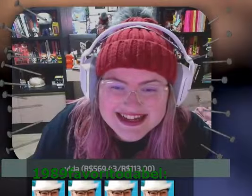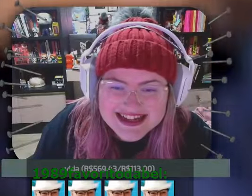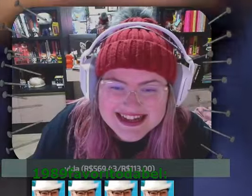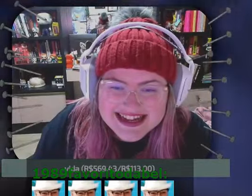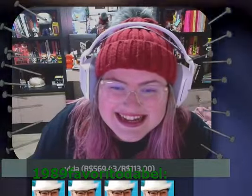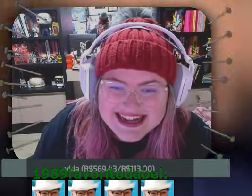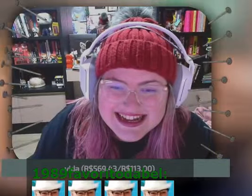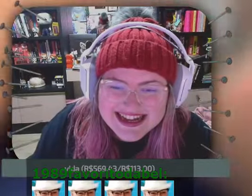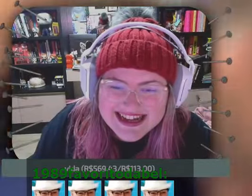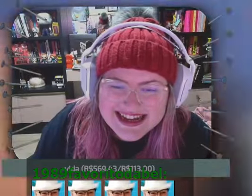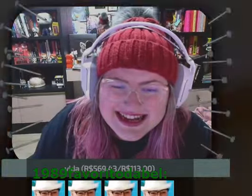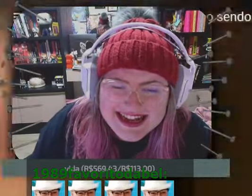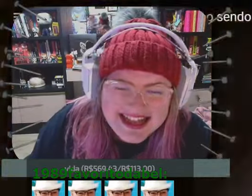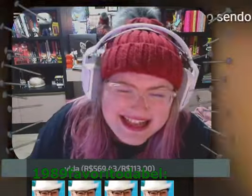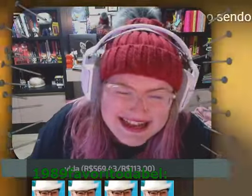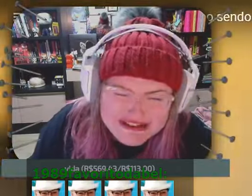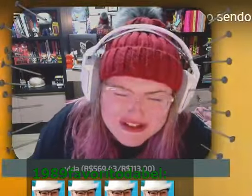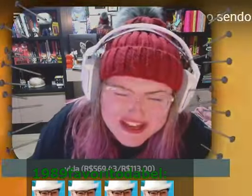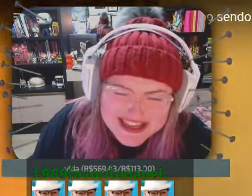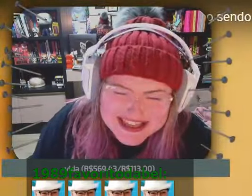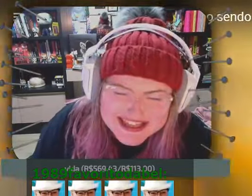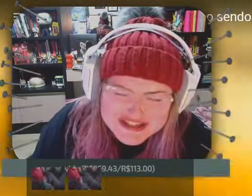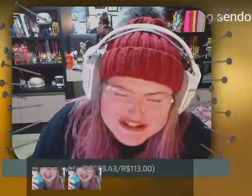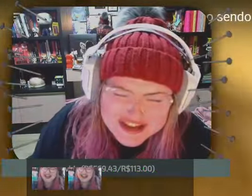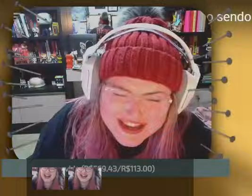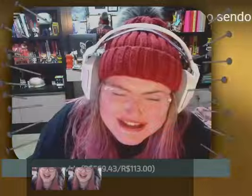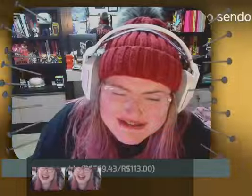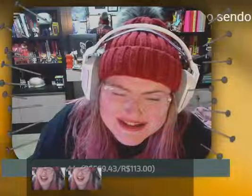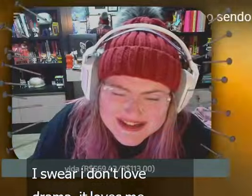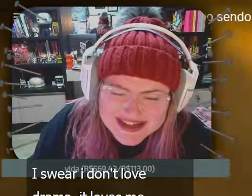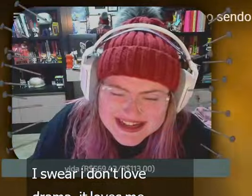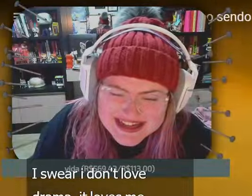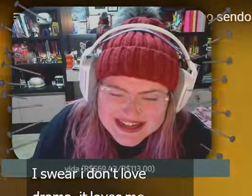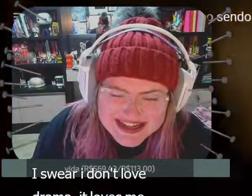já tá resolvendo. Só que isso chega.